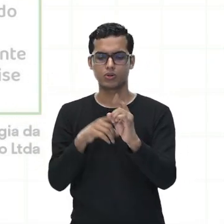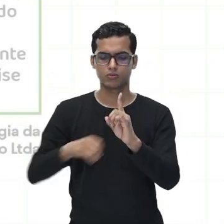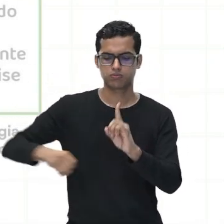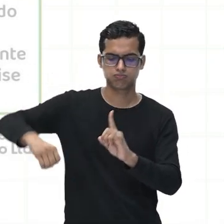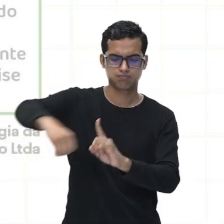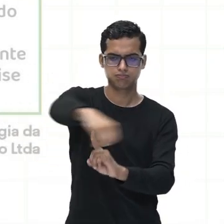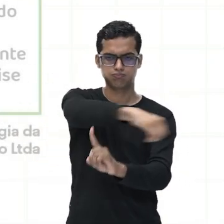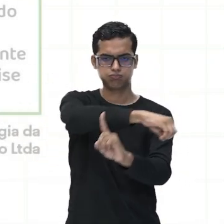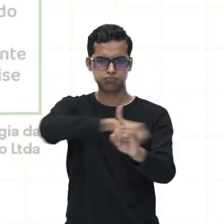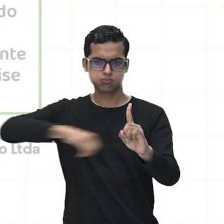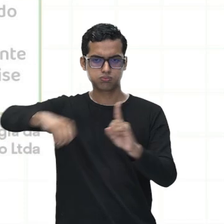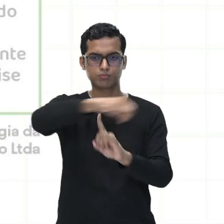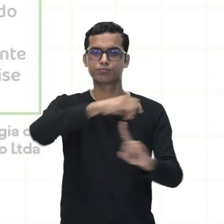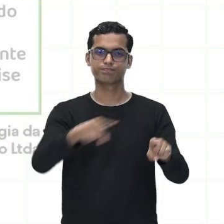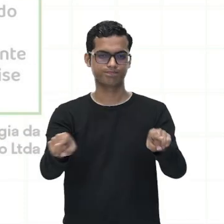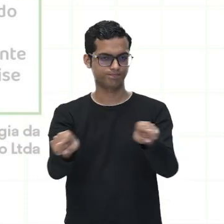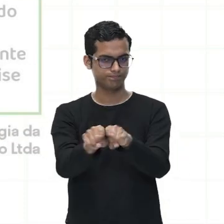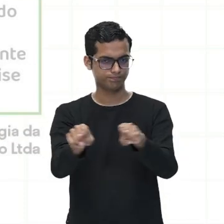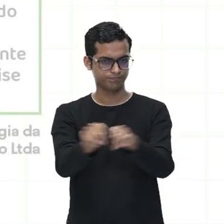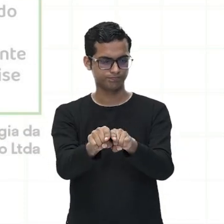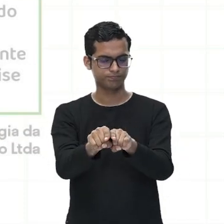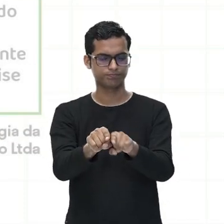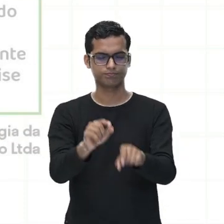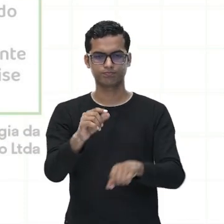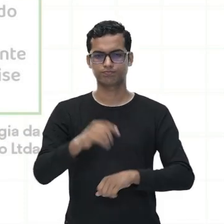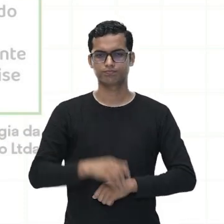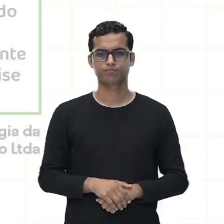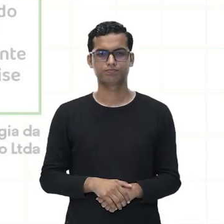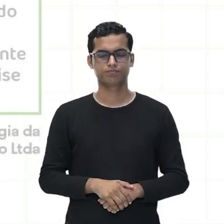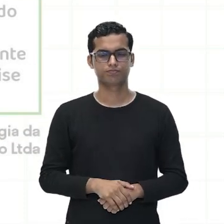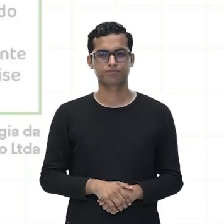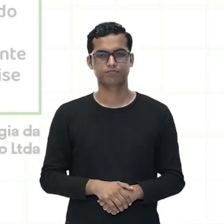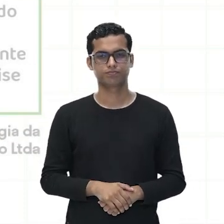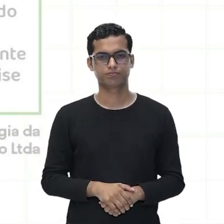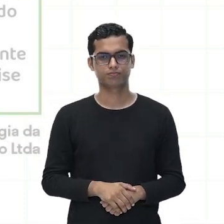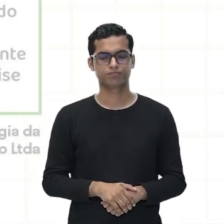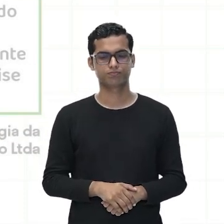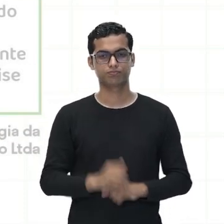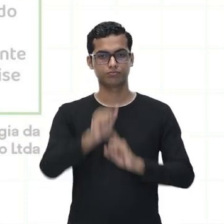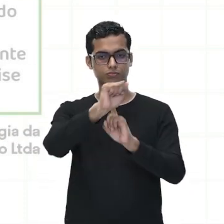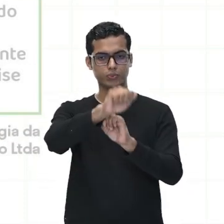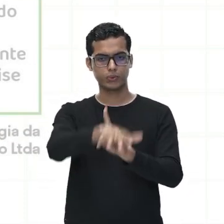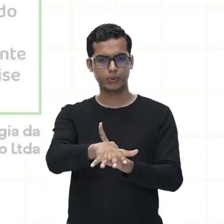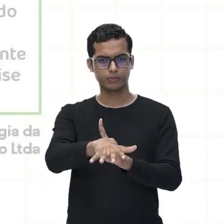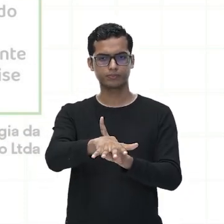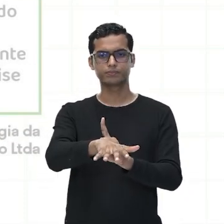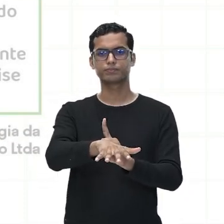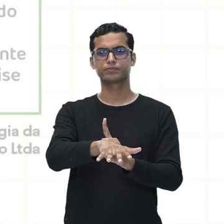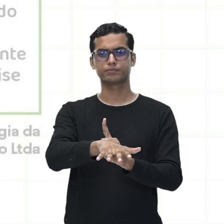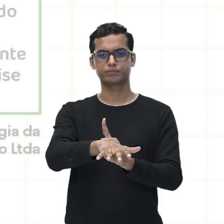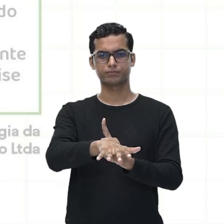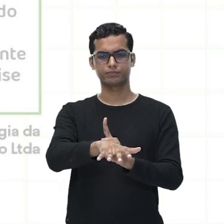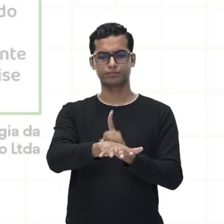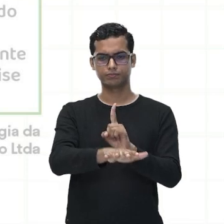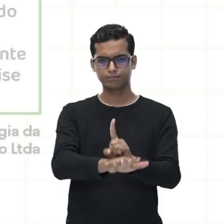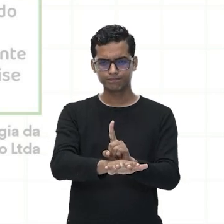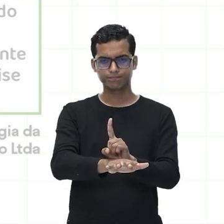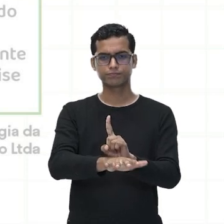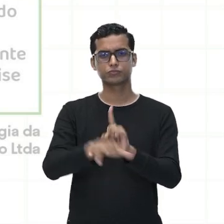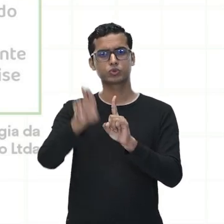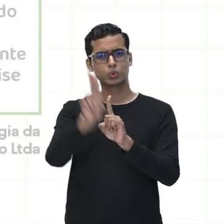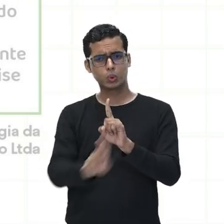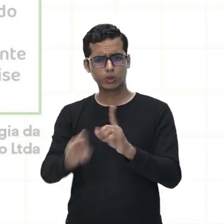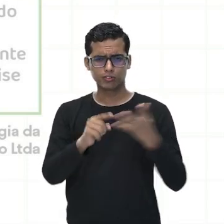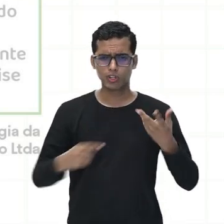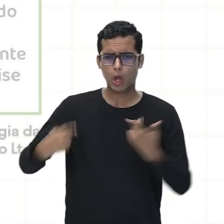Sol, certo? Esse equipamento, o Gnomo, ele foi utilizado por várias